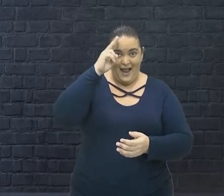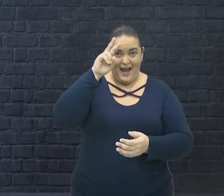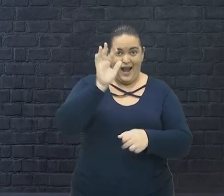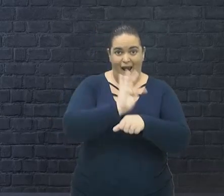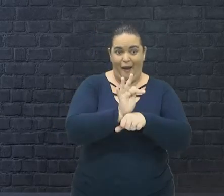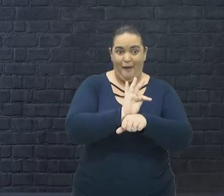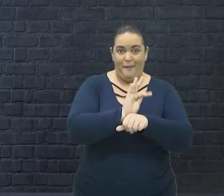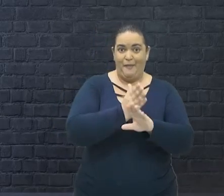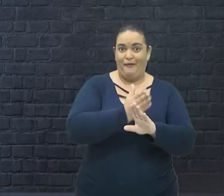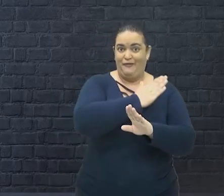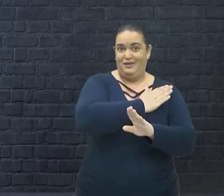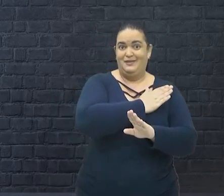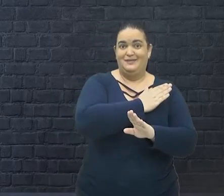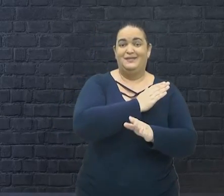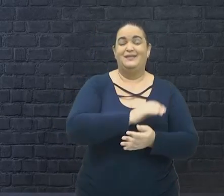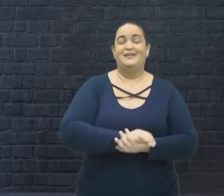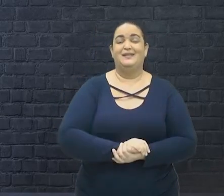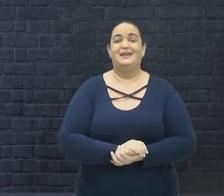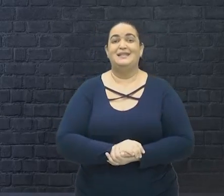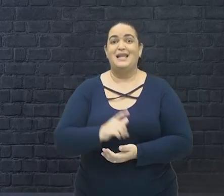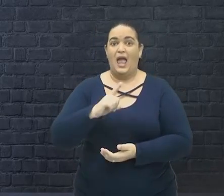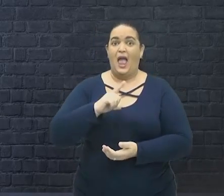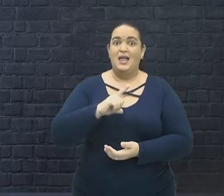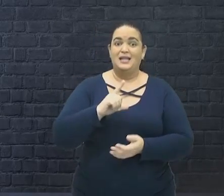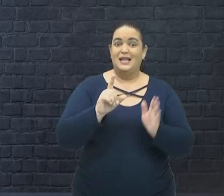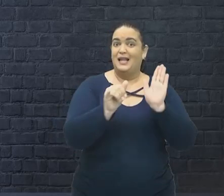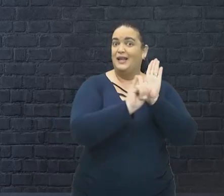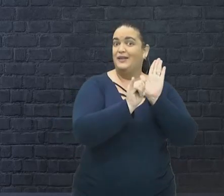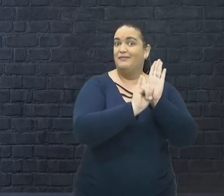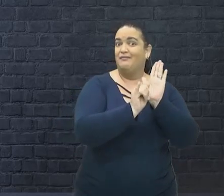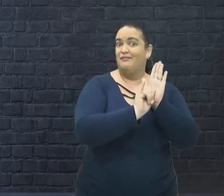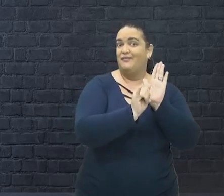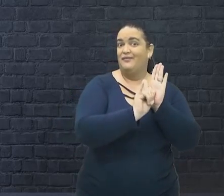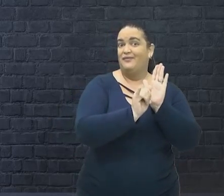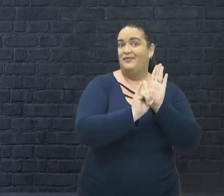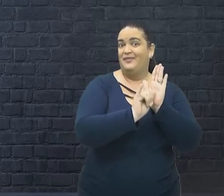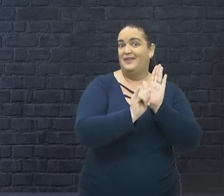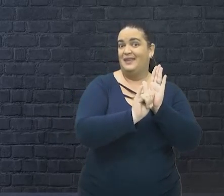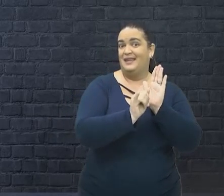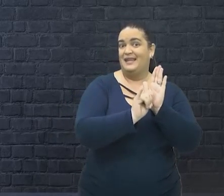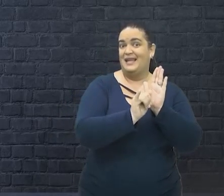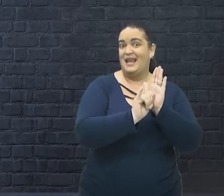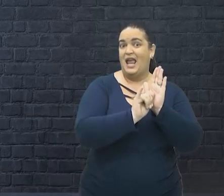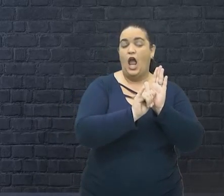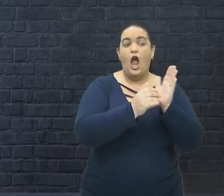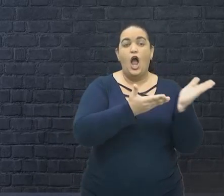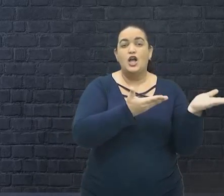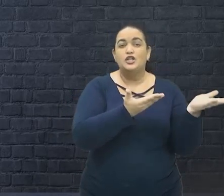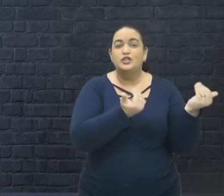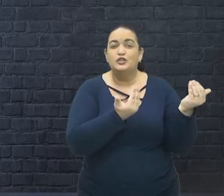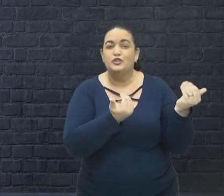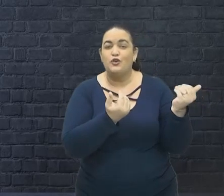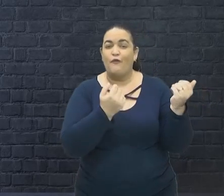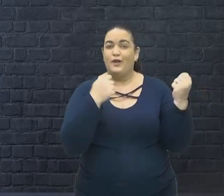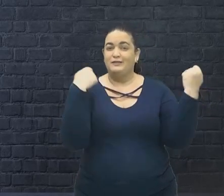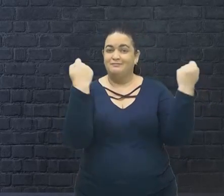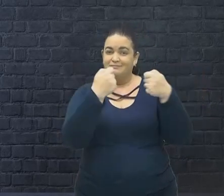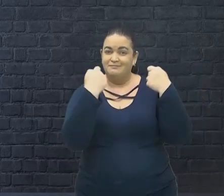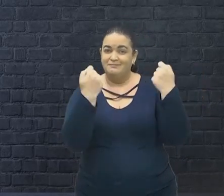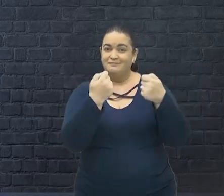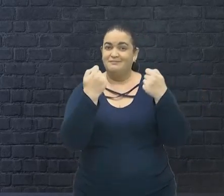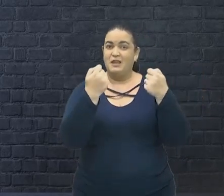hoje, eu fiz referência a um edital chamado Vozes das Juventudes